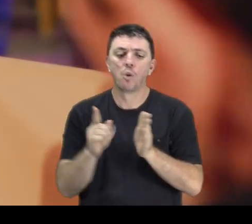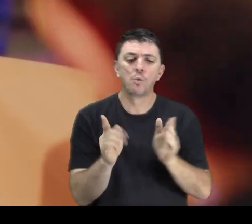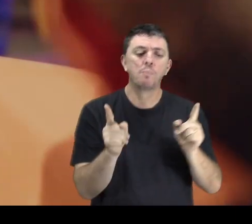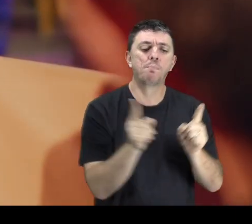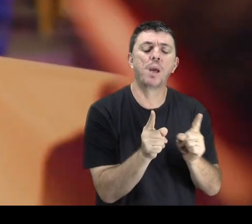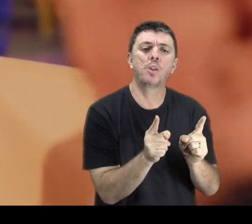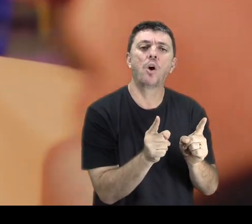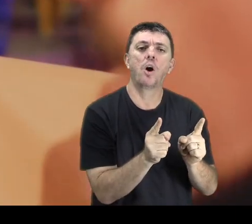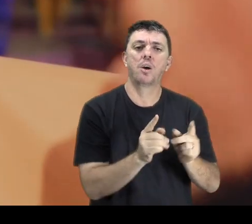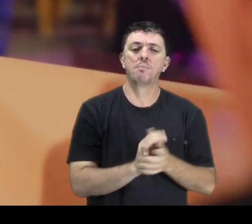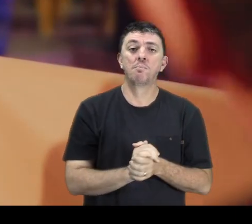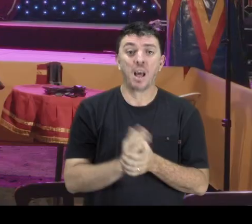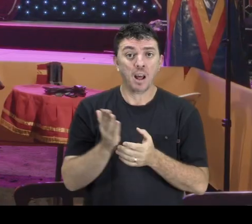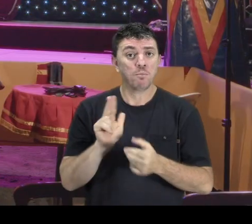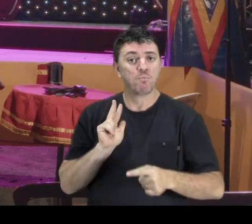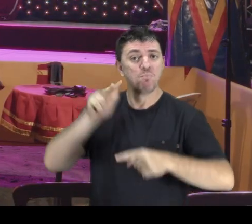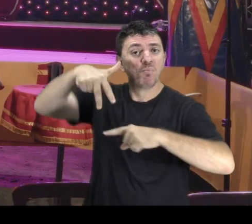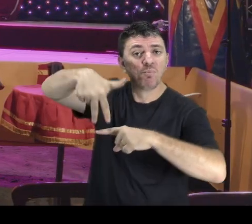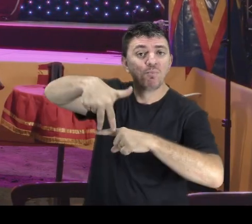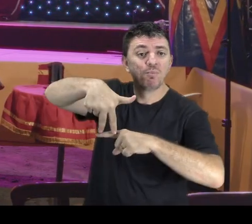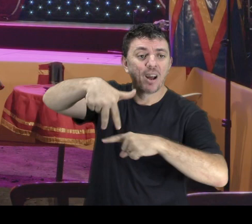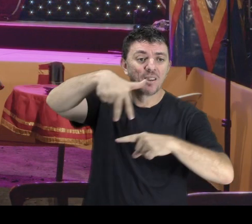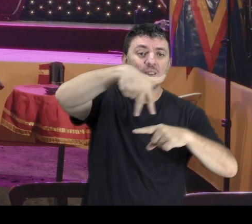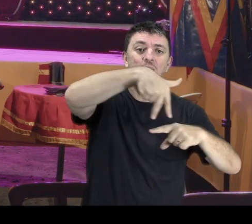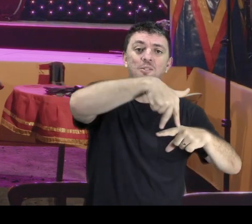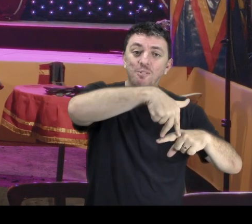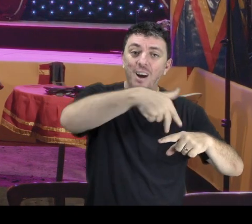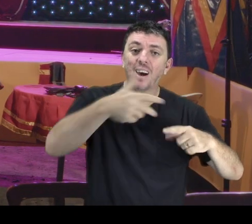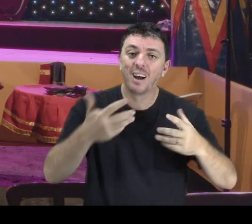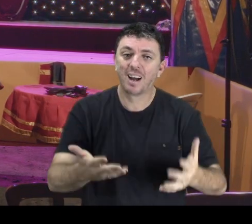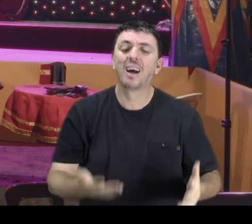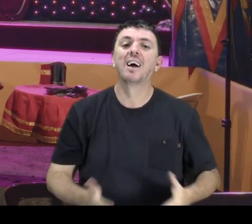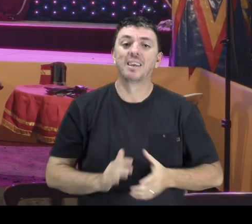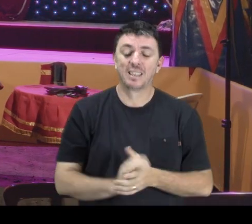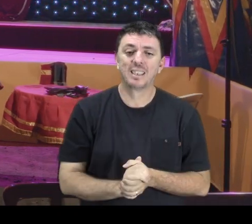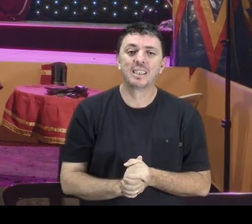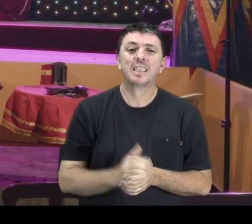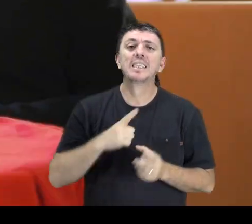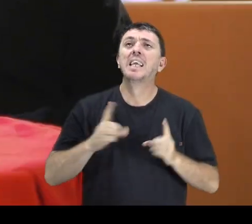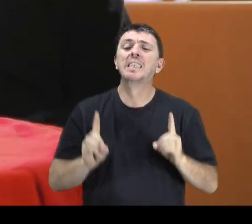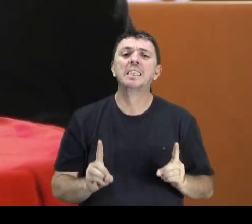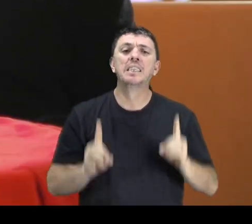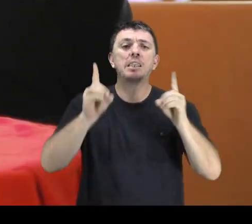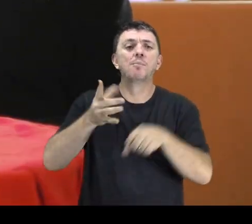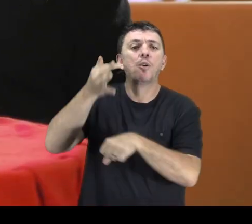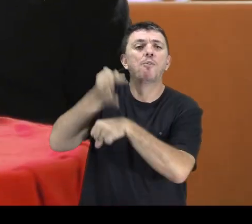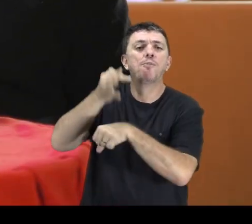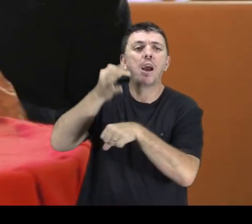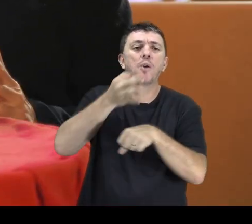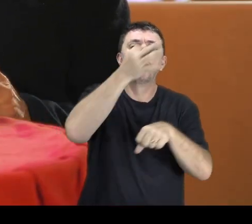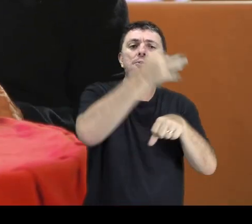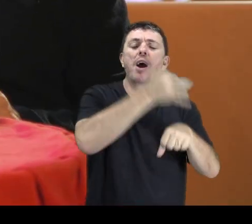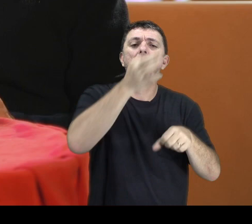toma, pendura lá. Tinha uma caranguejeira, que é um ferro que fica preso no mastro, né? Lá no alto. Pendura lá. Eu